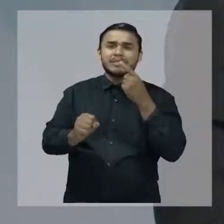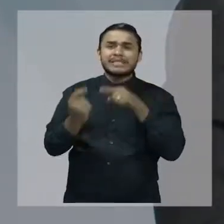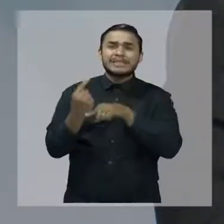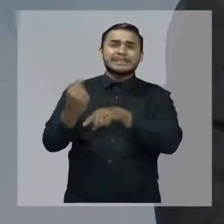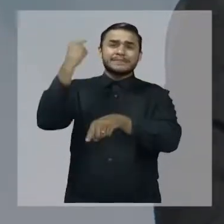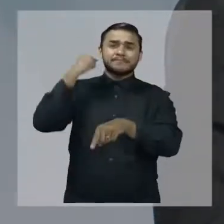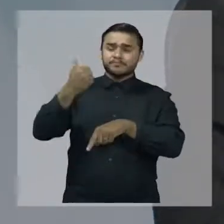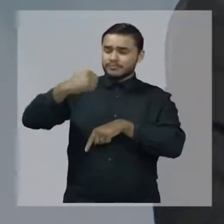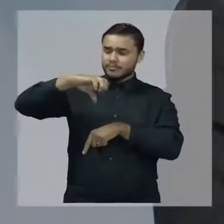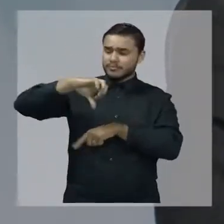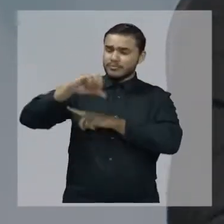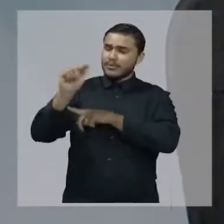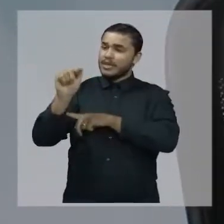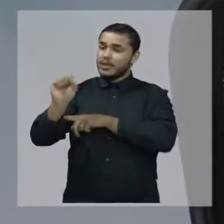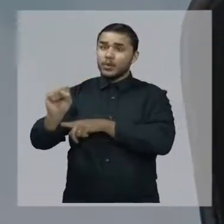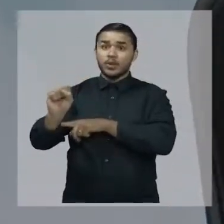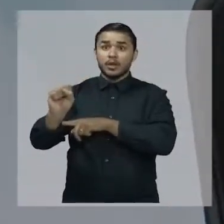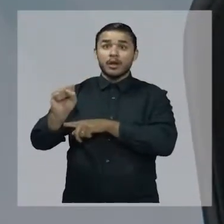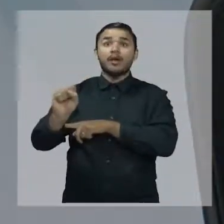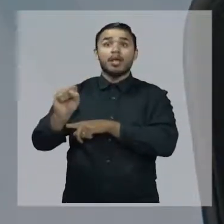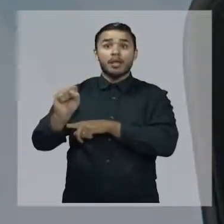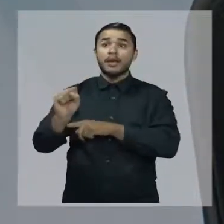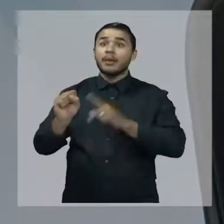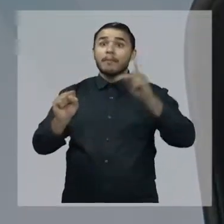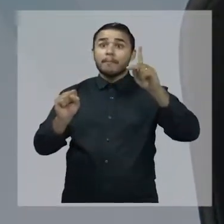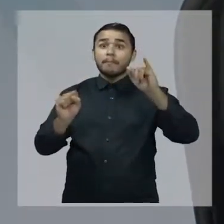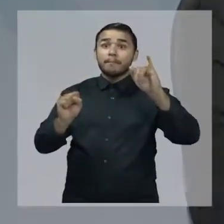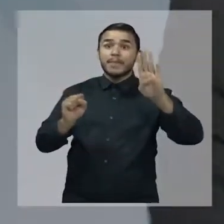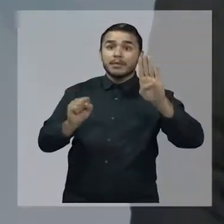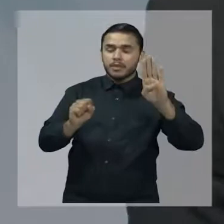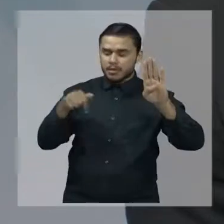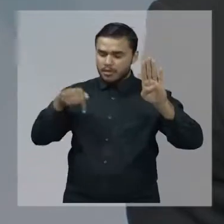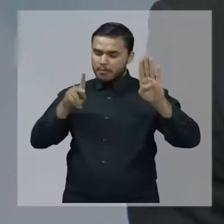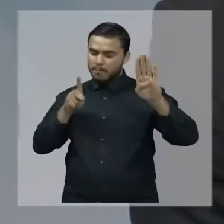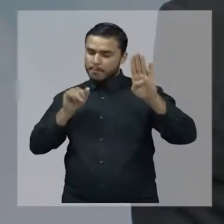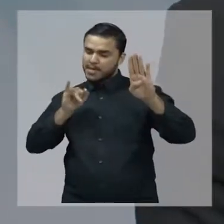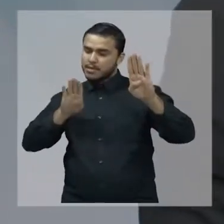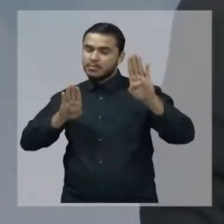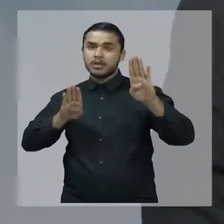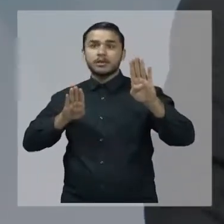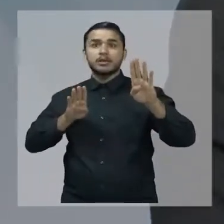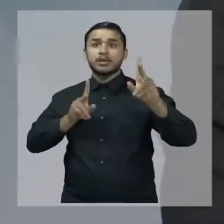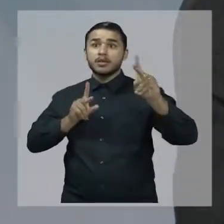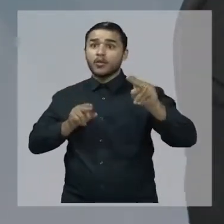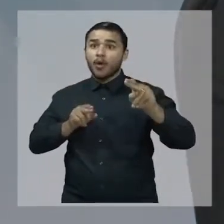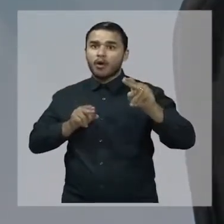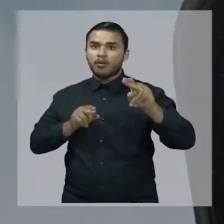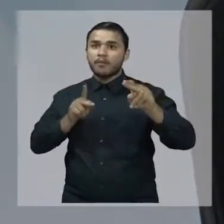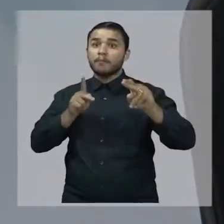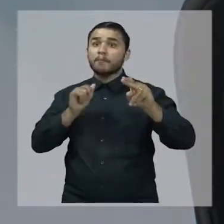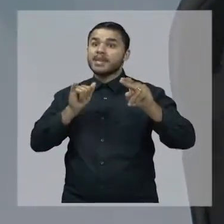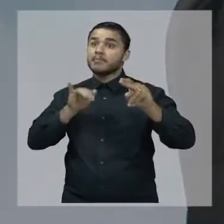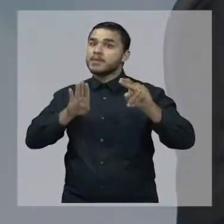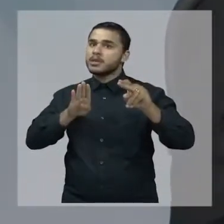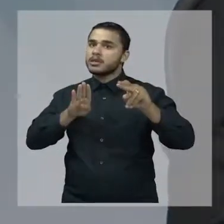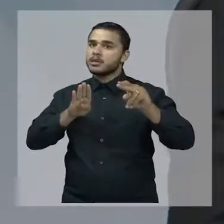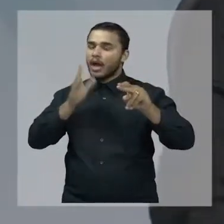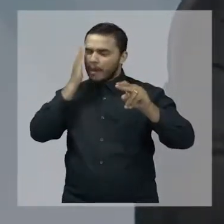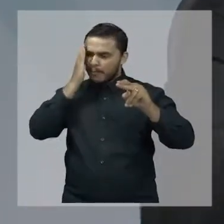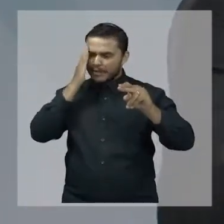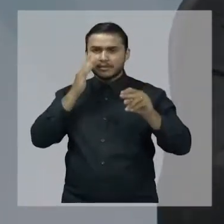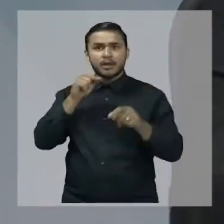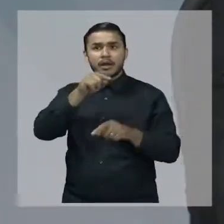de 1988, o PIB da Coreia era o PIB do Brasil. E nós erramos feio com essa ideia